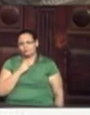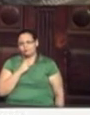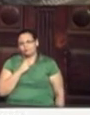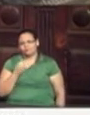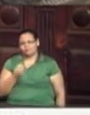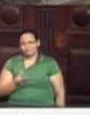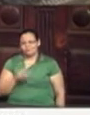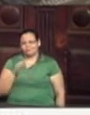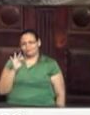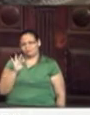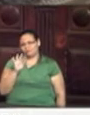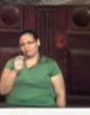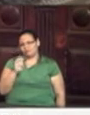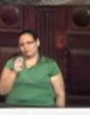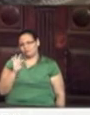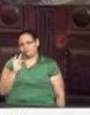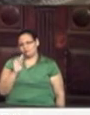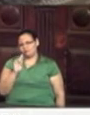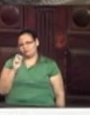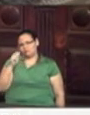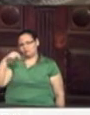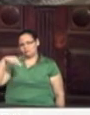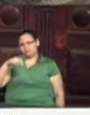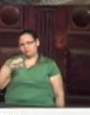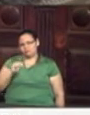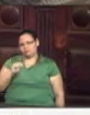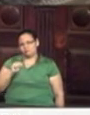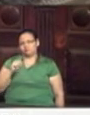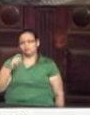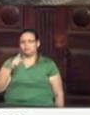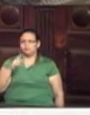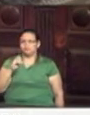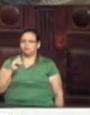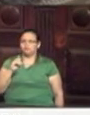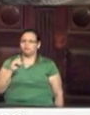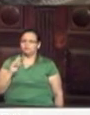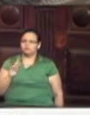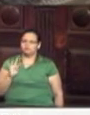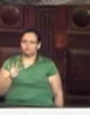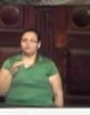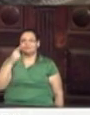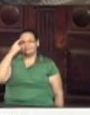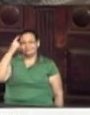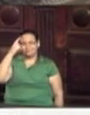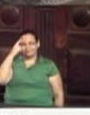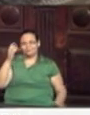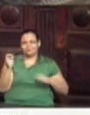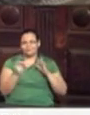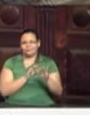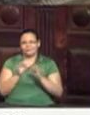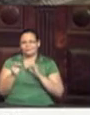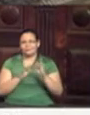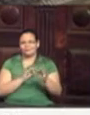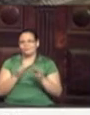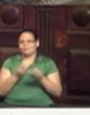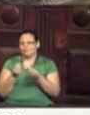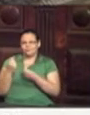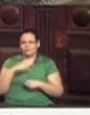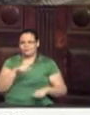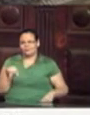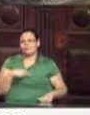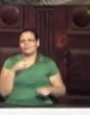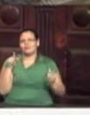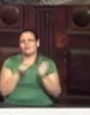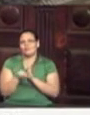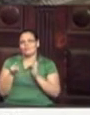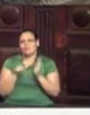à FETranspor. Mas eu queria me lembrar, que Vossa Excelência me ajudasse a lembrar o seguinte: esse projeto, eu me lembro que houve muita controvérsia, porque muitos de nós